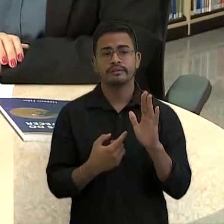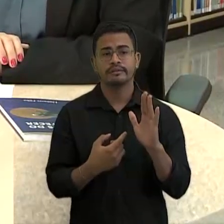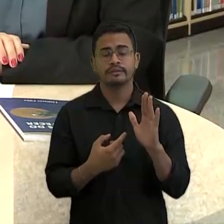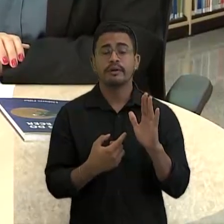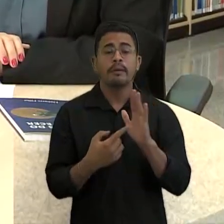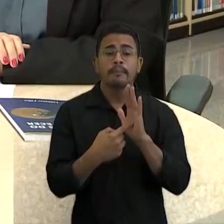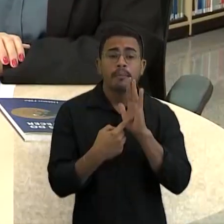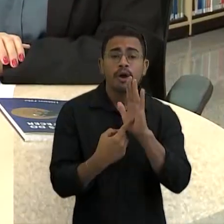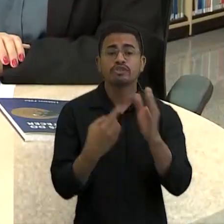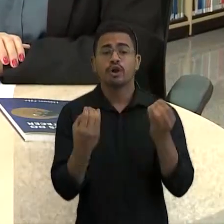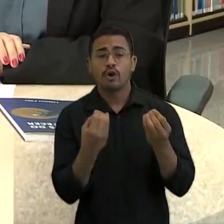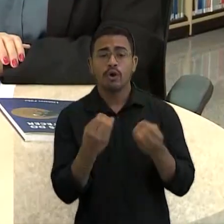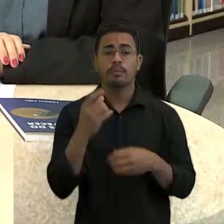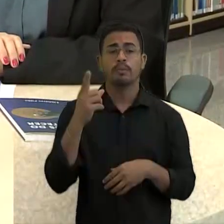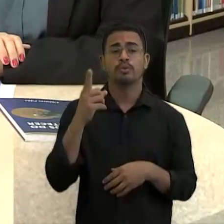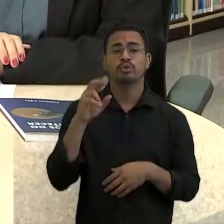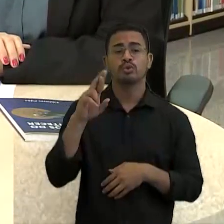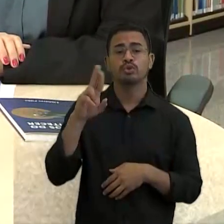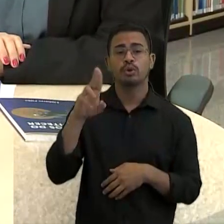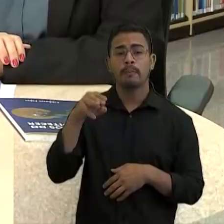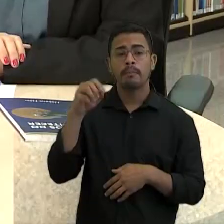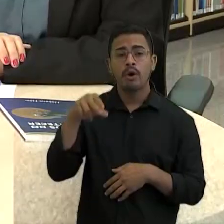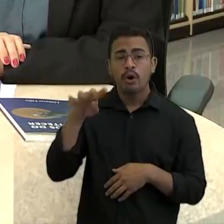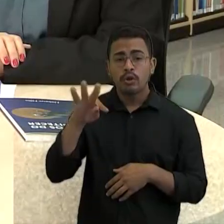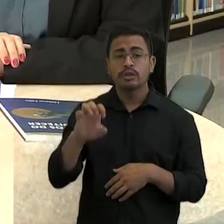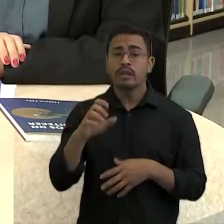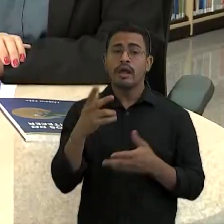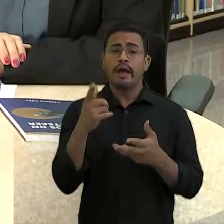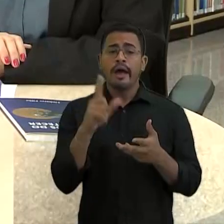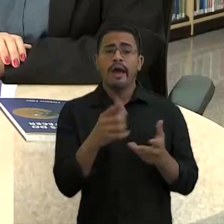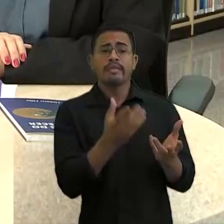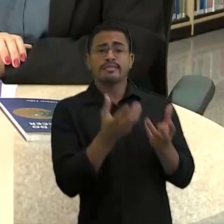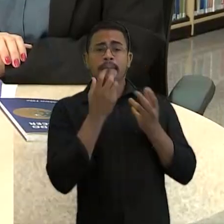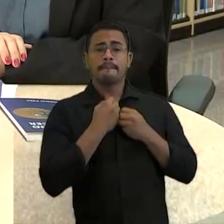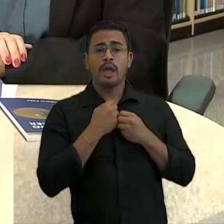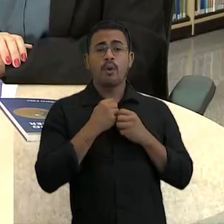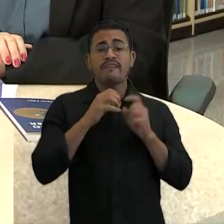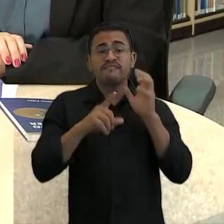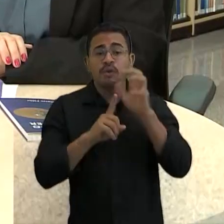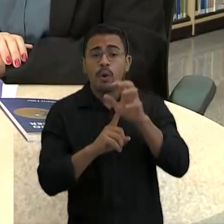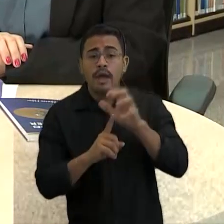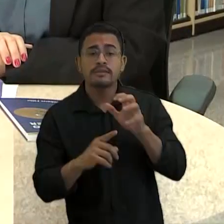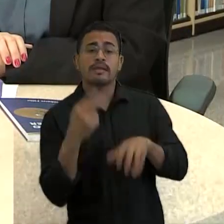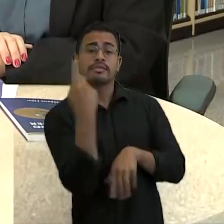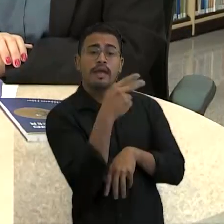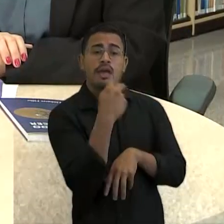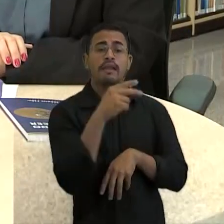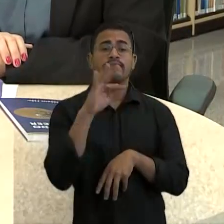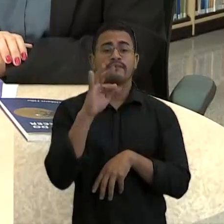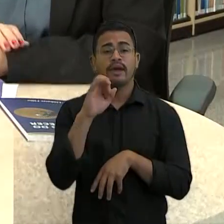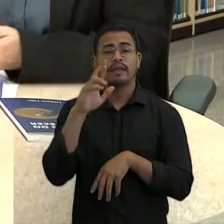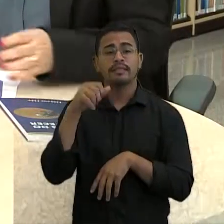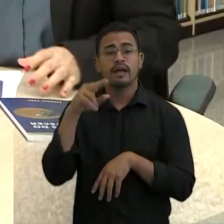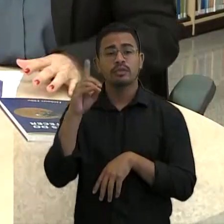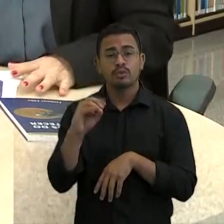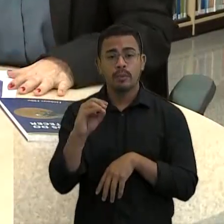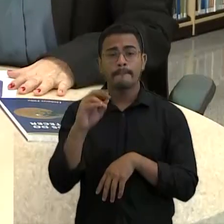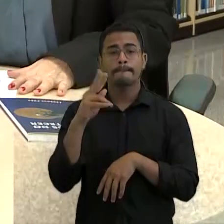Drummond recebeu de influência de Pessoa.